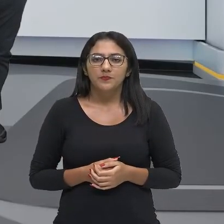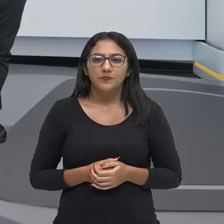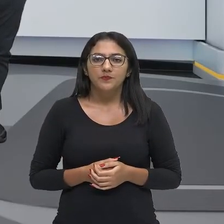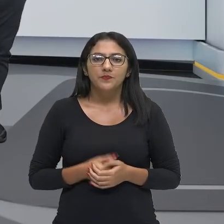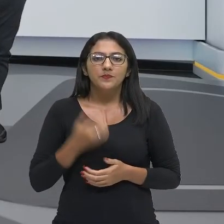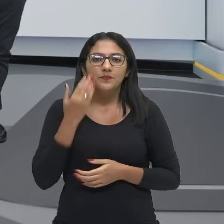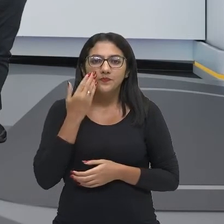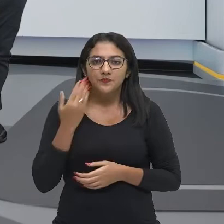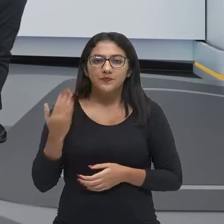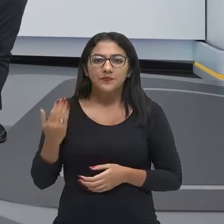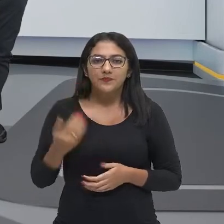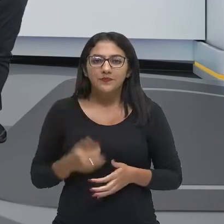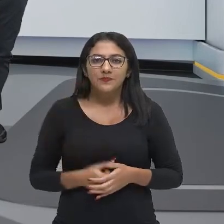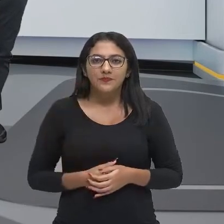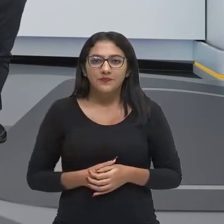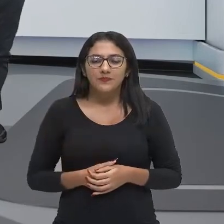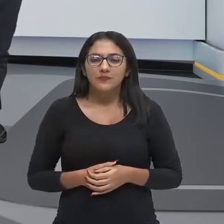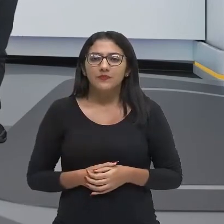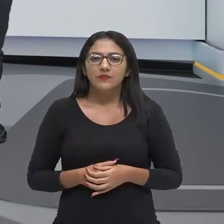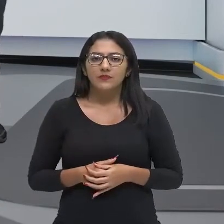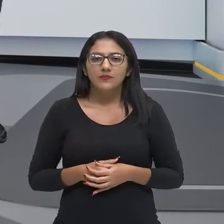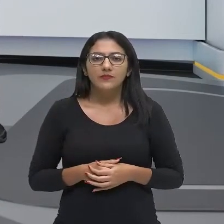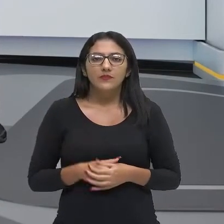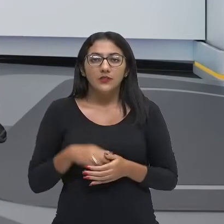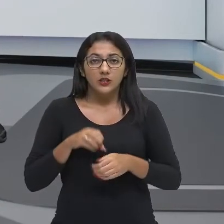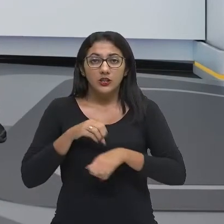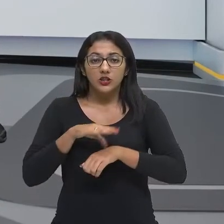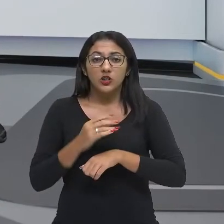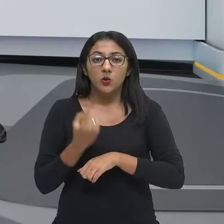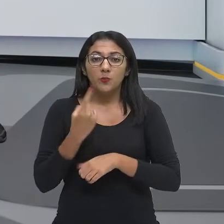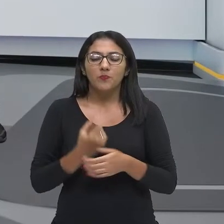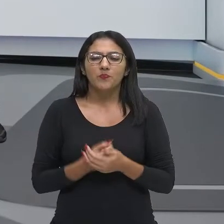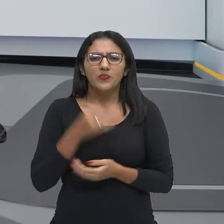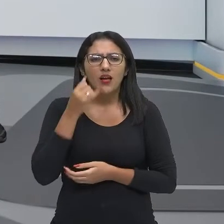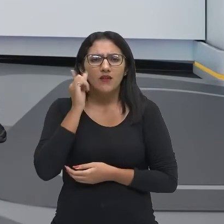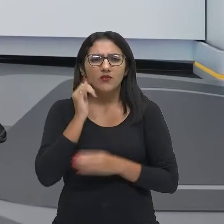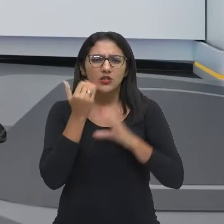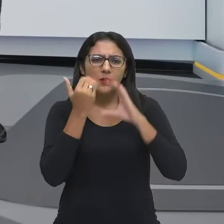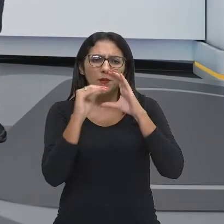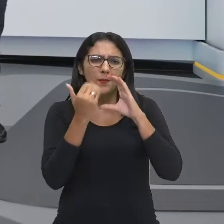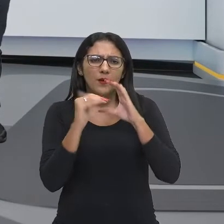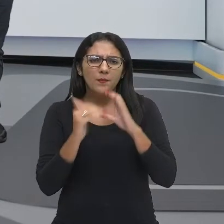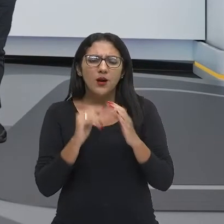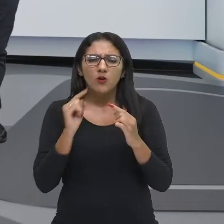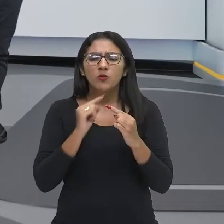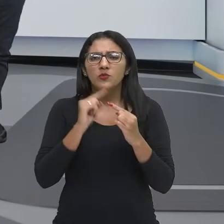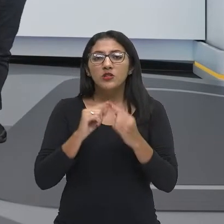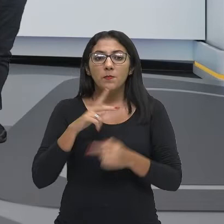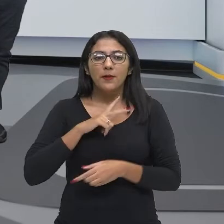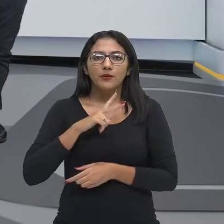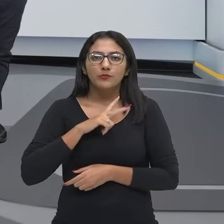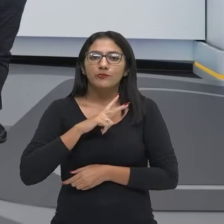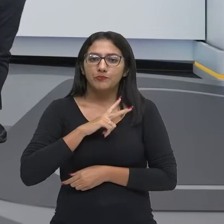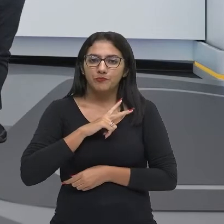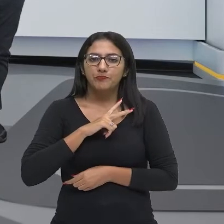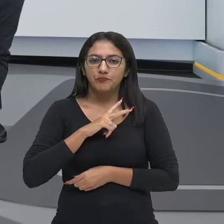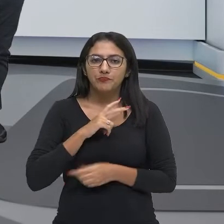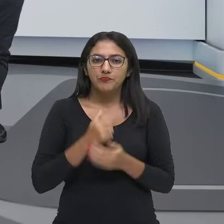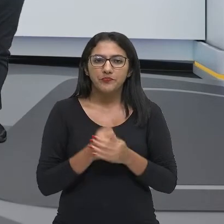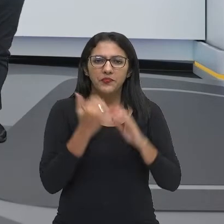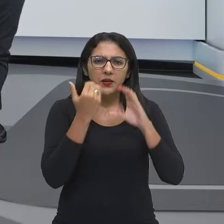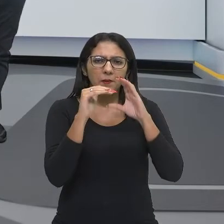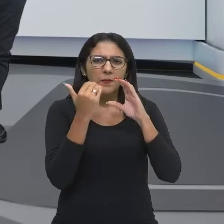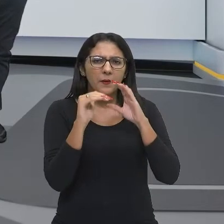do conhecimento. Dica 1. Evite utilizar o e-mail corporativo para fins pessoais. Não passe o